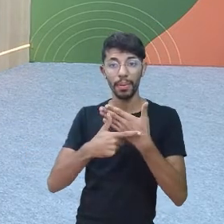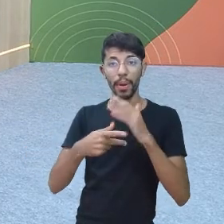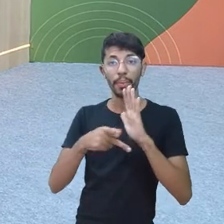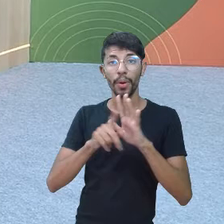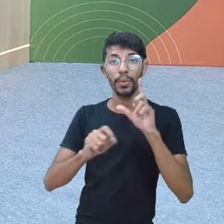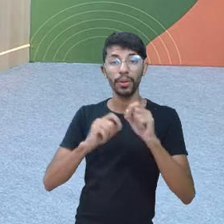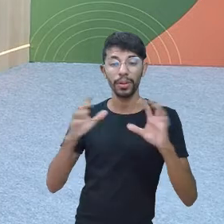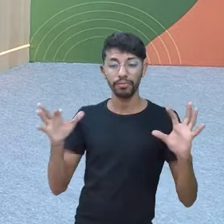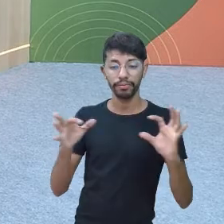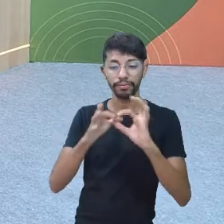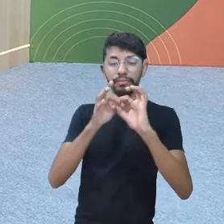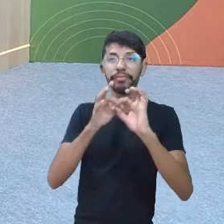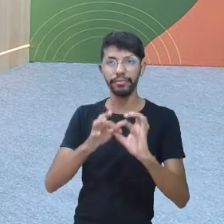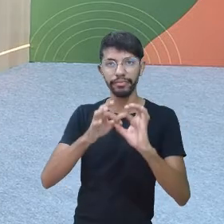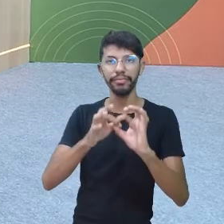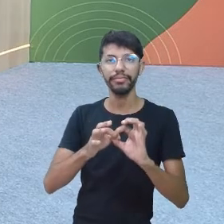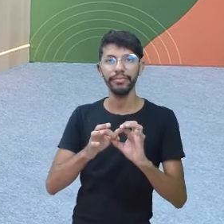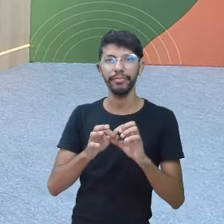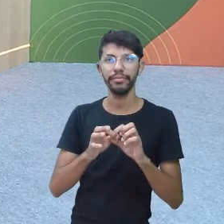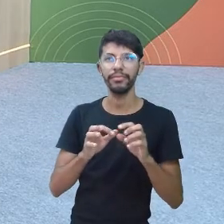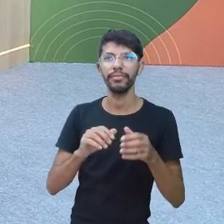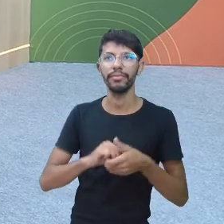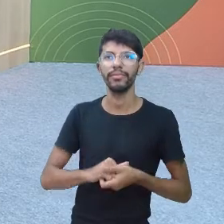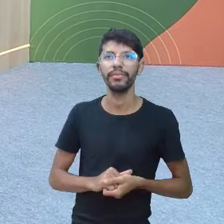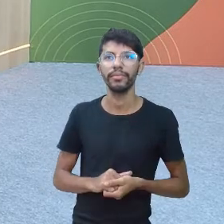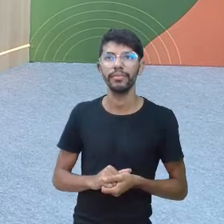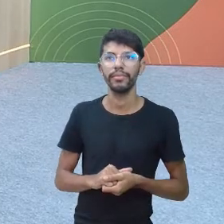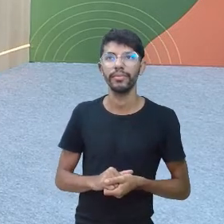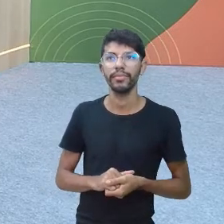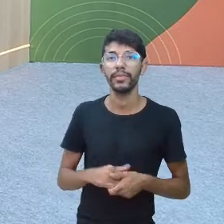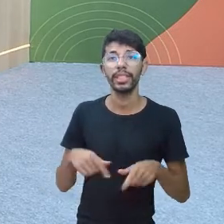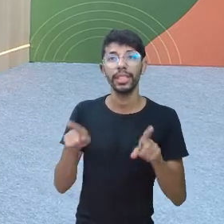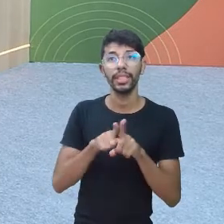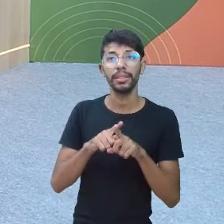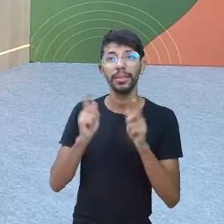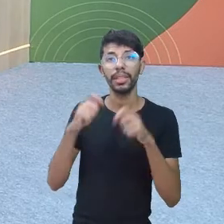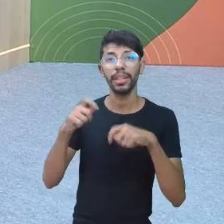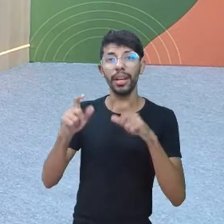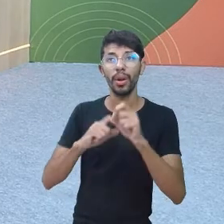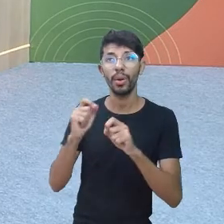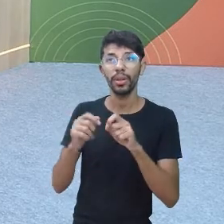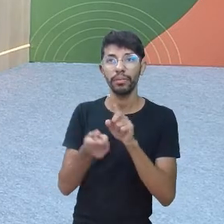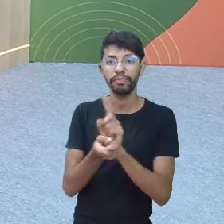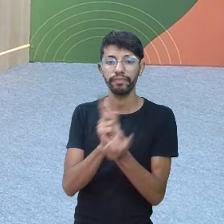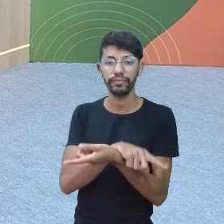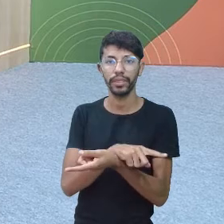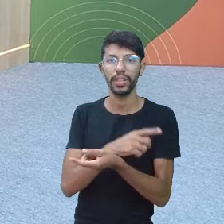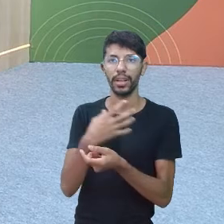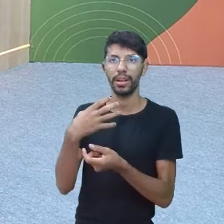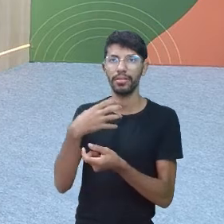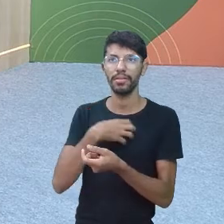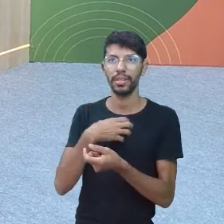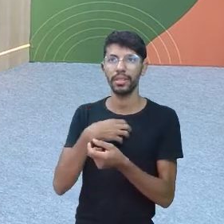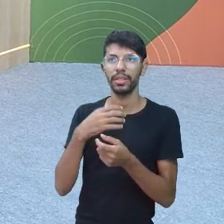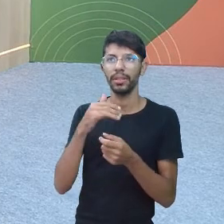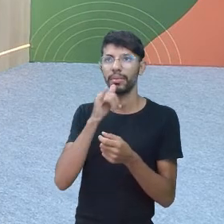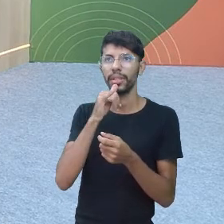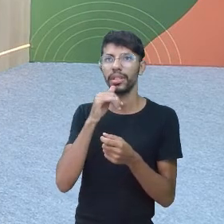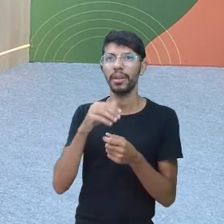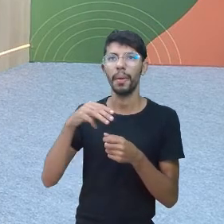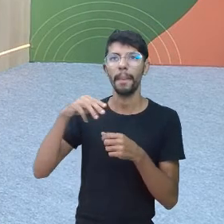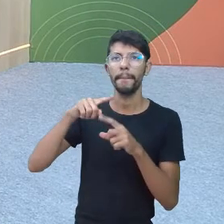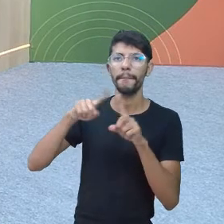2 períodos. E ele serve também para opor sentidos, né? Que é a utilização do mais e do